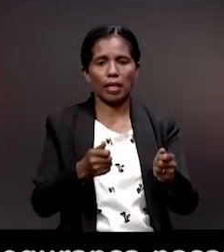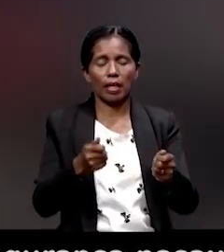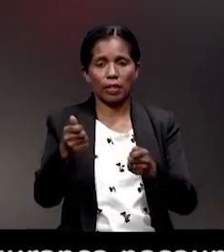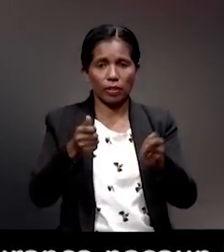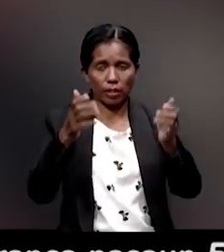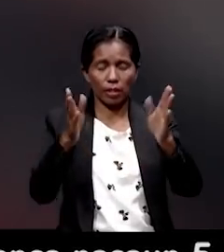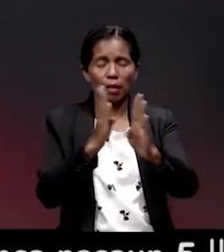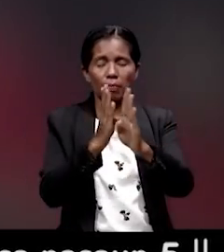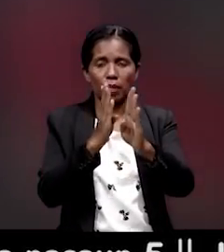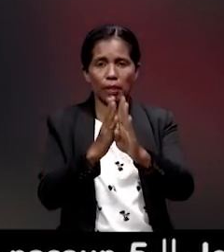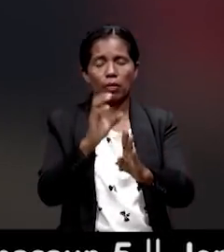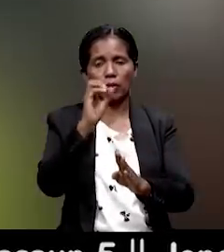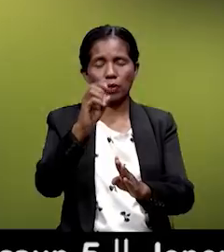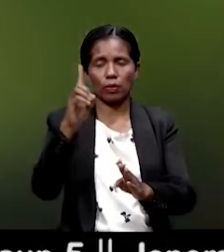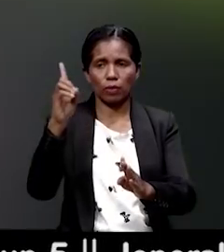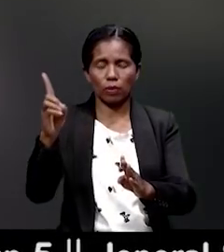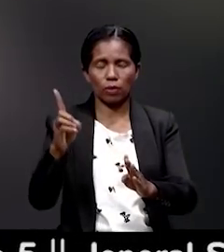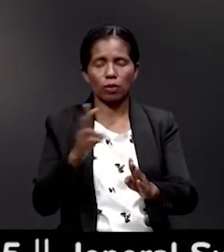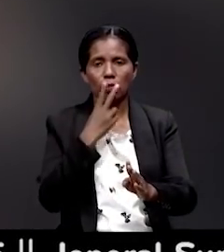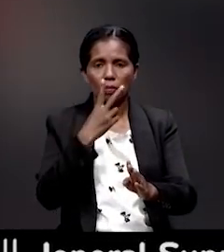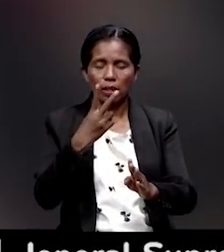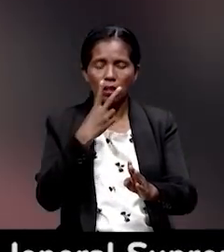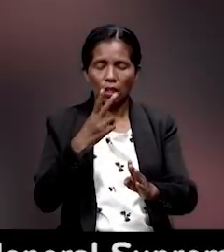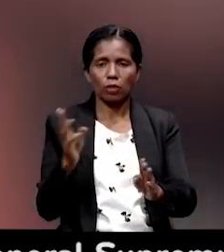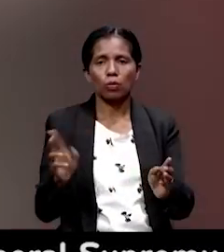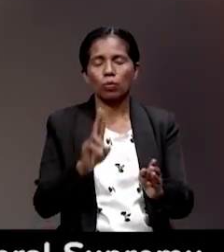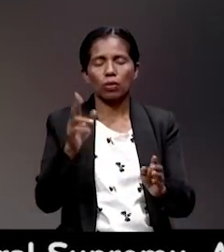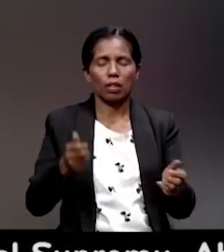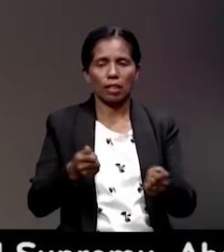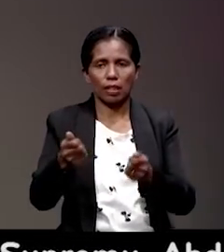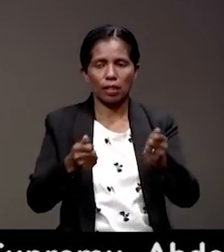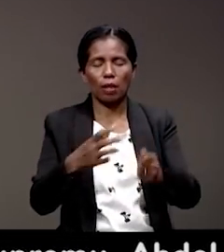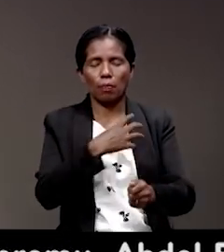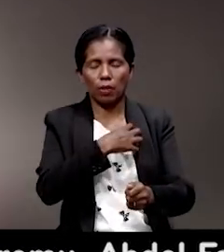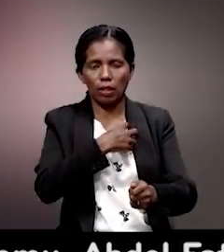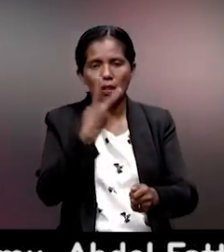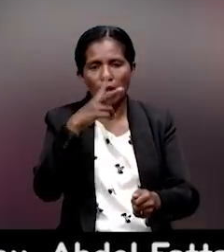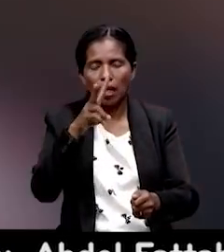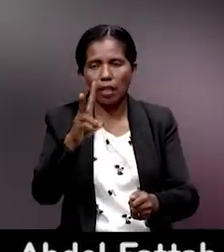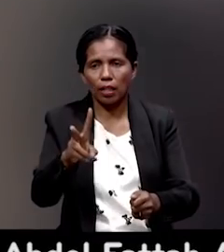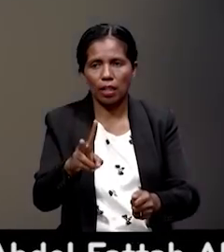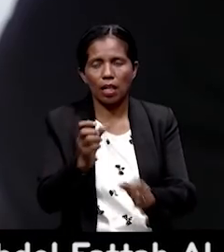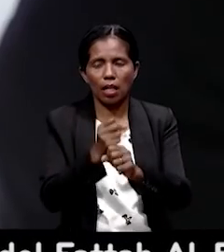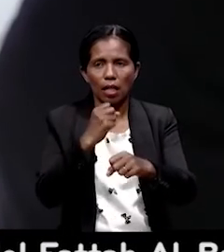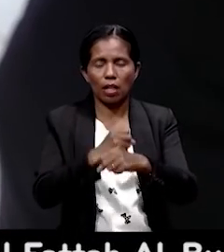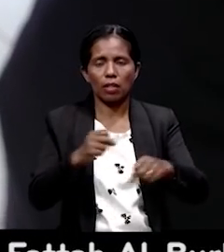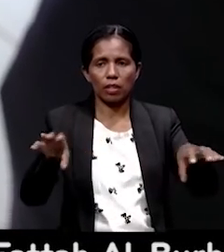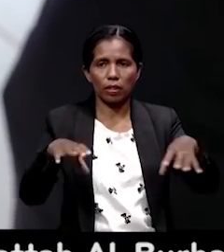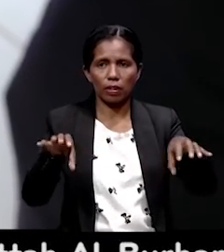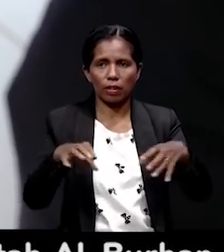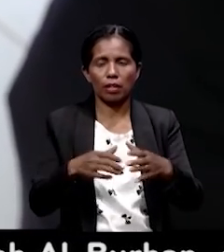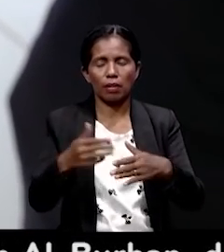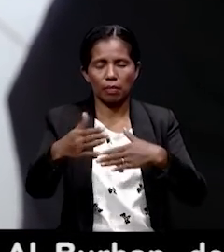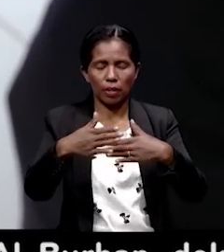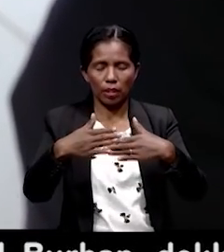01, fuma cigarro, onde conduz careta. Hoje, né? Agente de polícia trânsito, Sira Nebe Macalau, rela serviço, agbesic